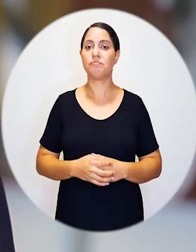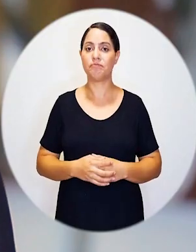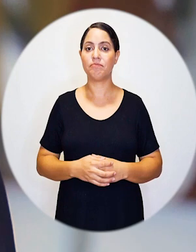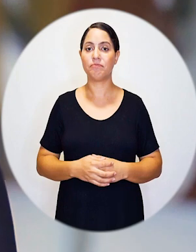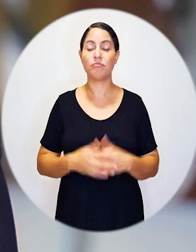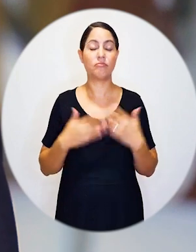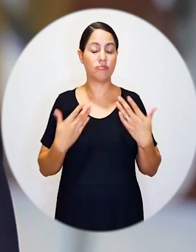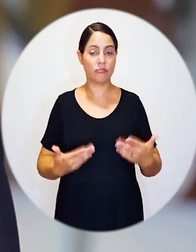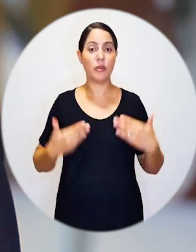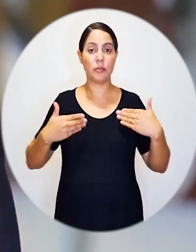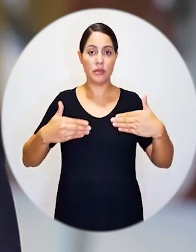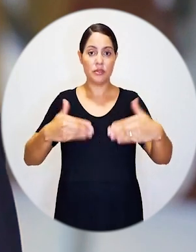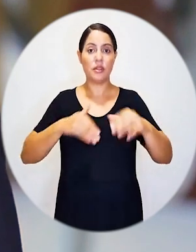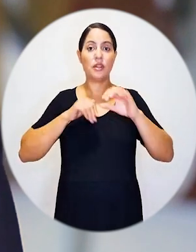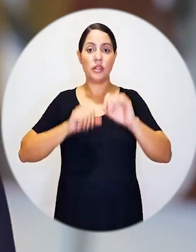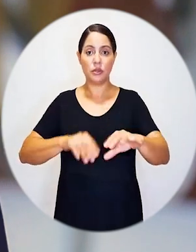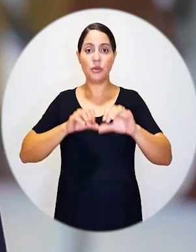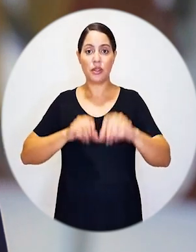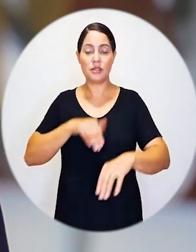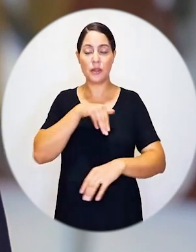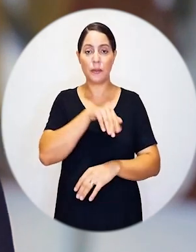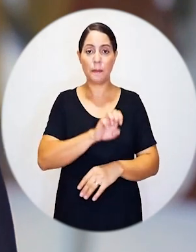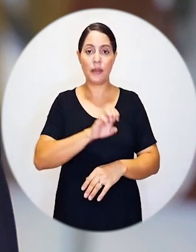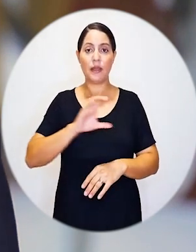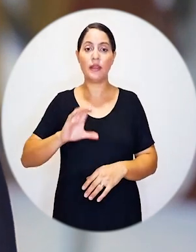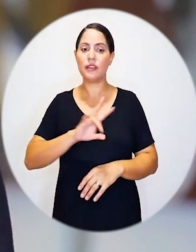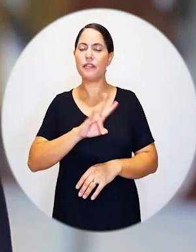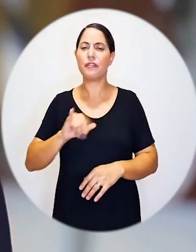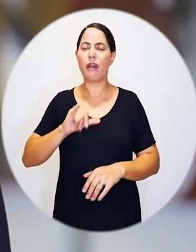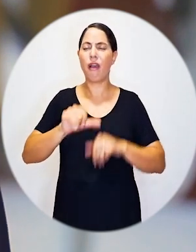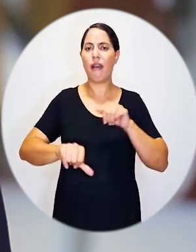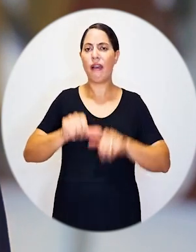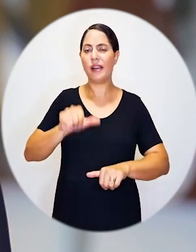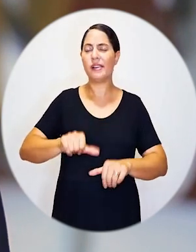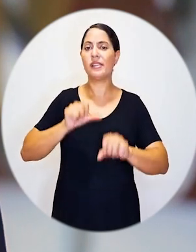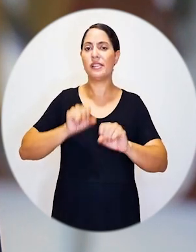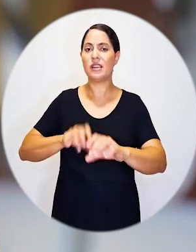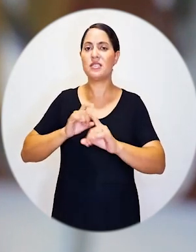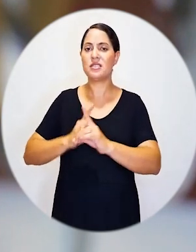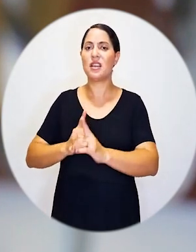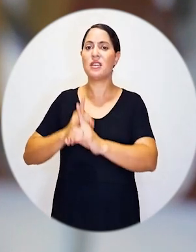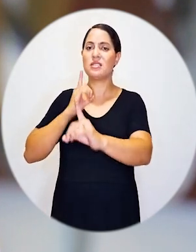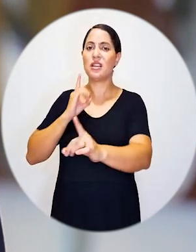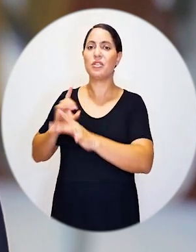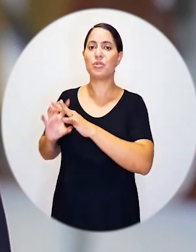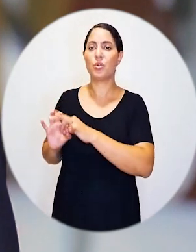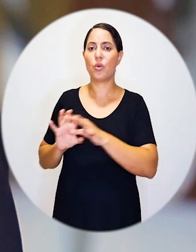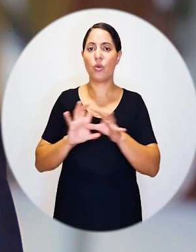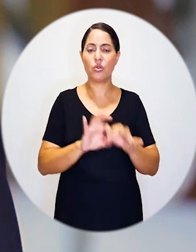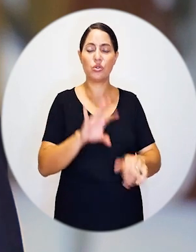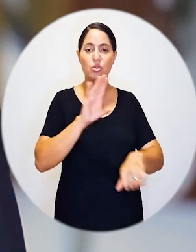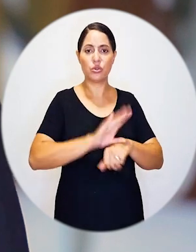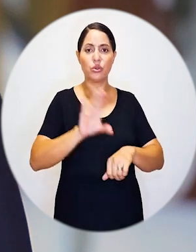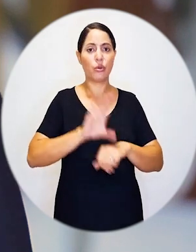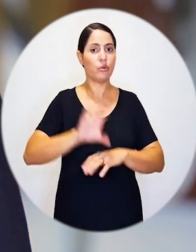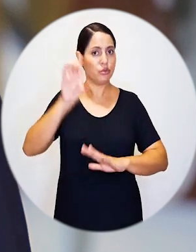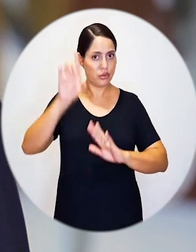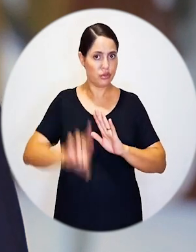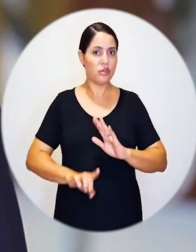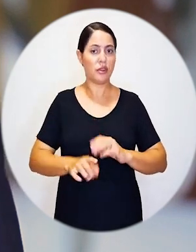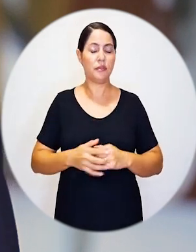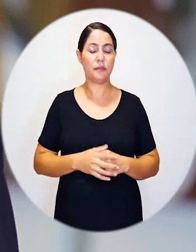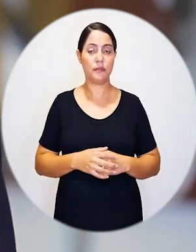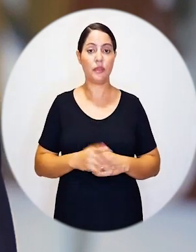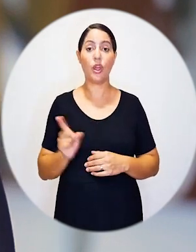O Ministério da Educação criou um grupo de trabalho para avaliar o ensino à distância e também o ensino à distância sob a